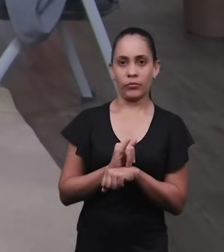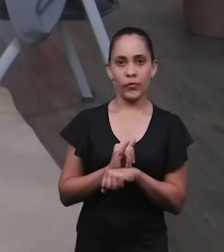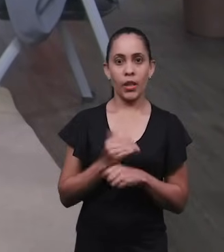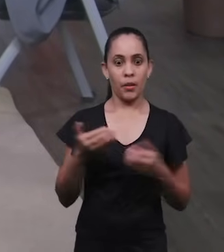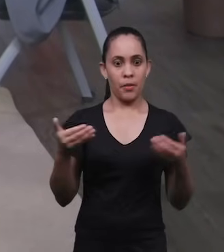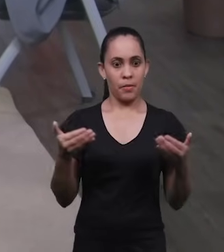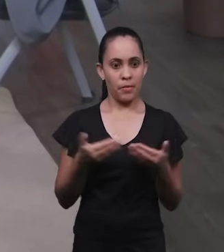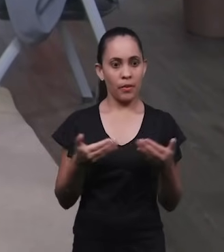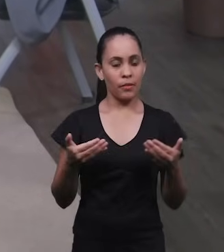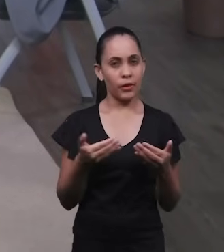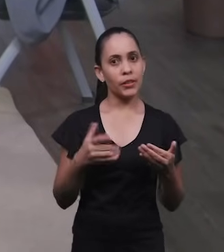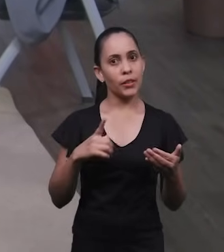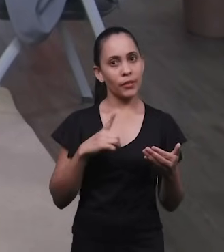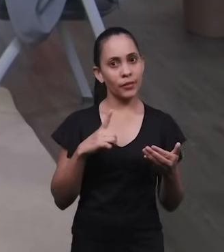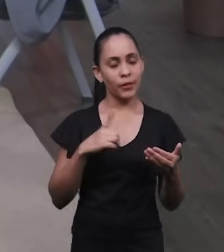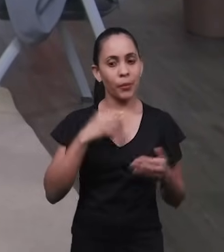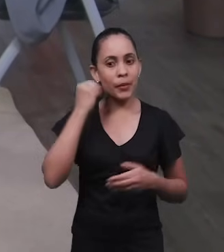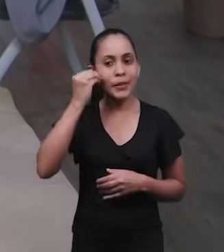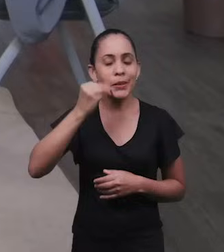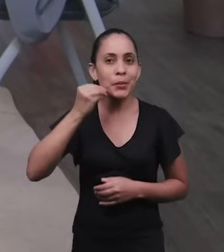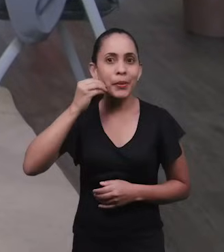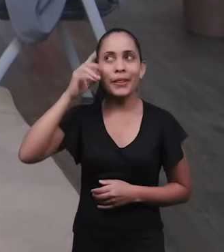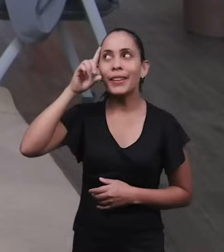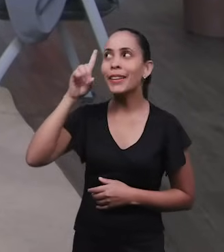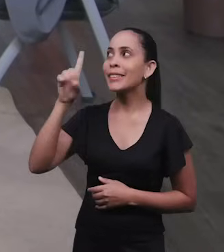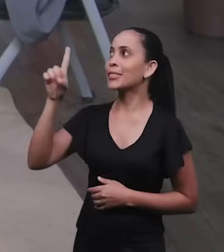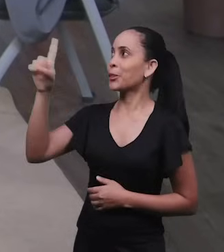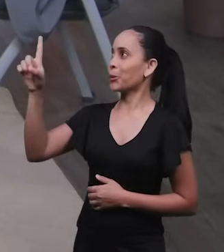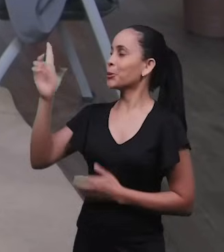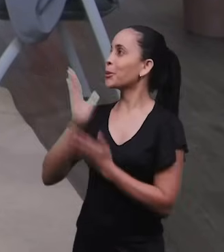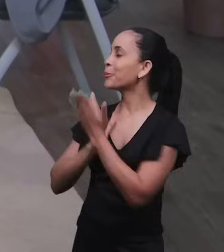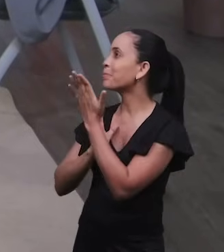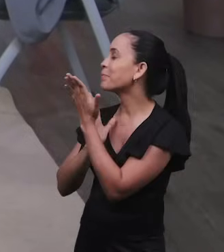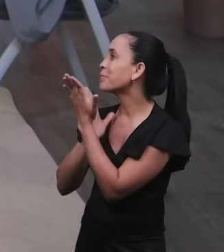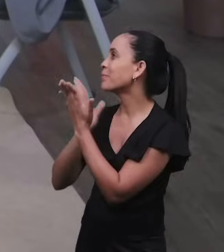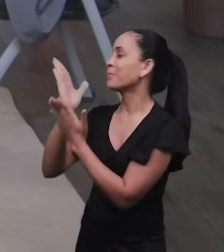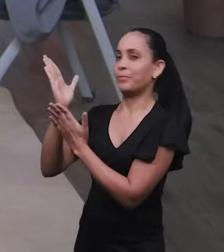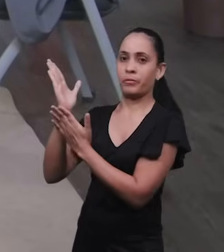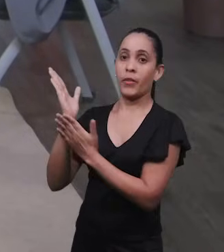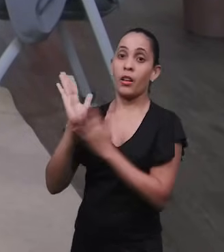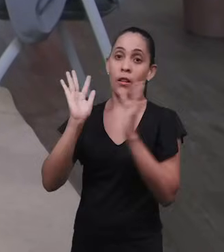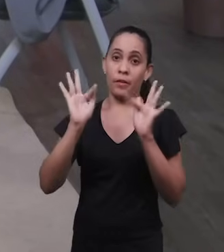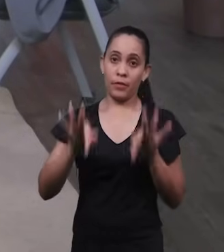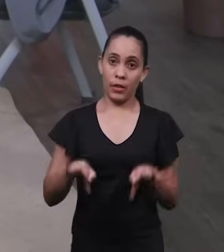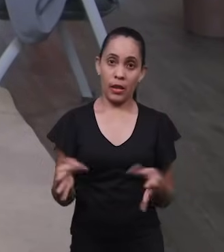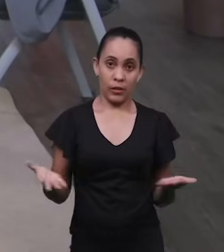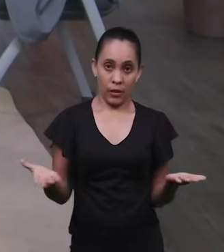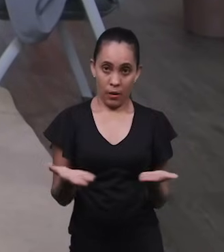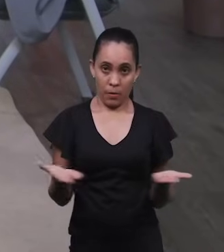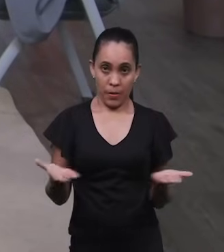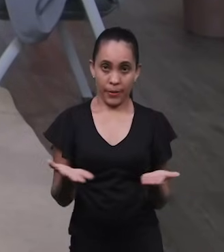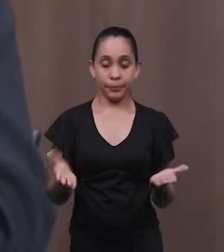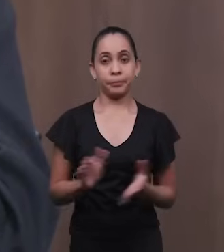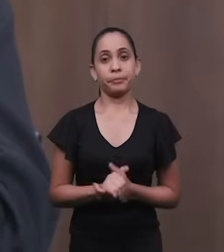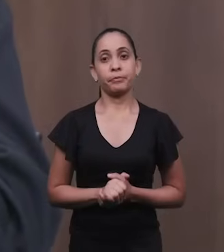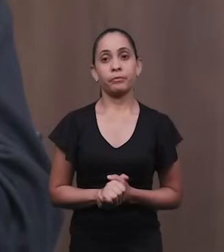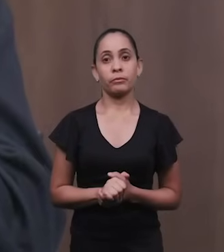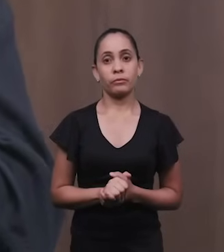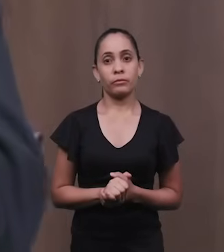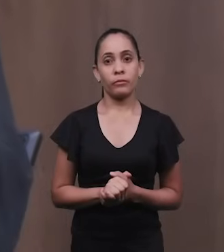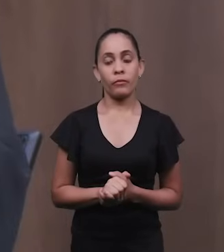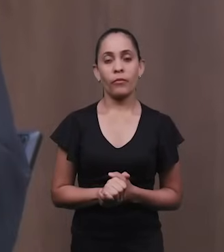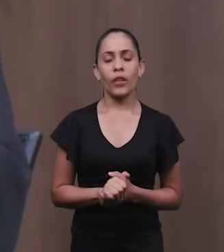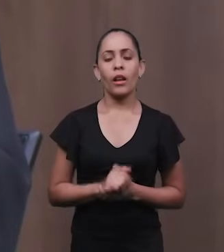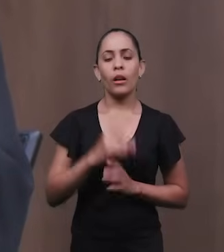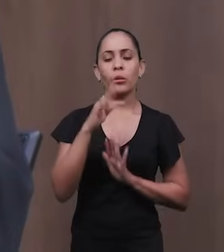Um caminho para chegar ao Senhor, né? Que é o caminho para a eternidade. Aleluia. Então, eu vou encerrar o programa de hoje